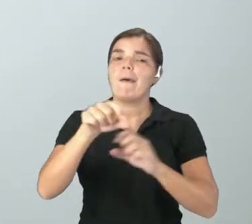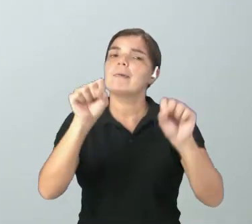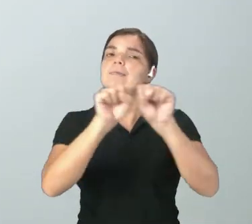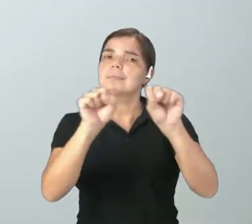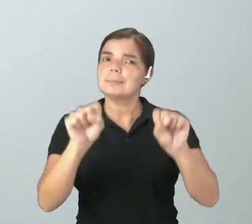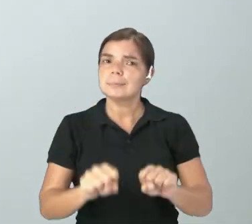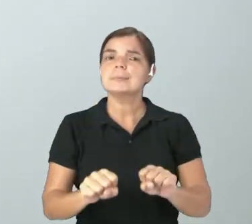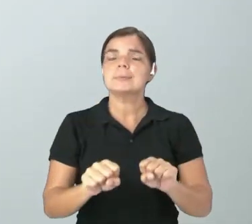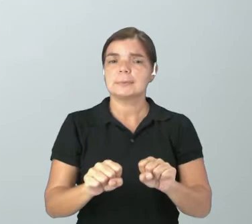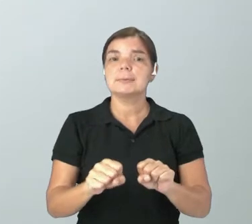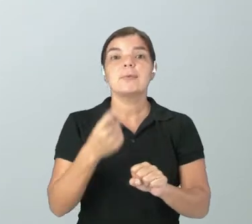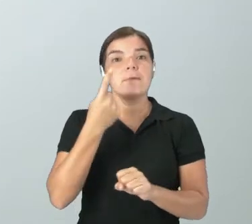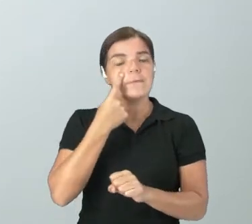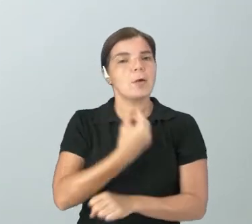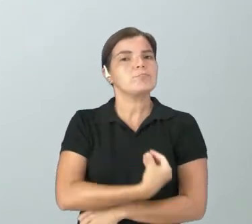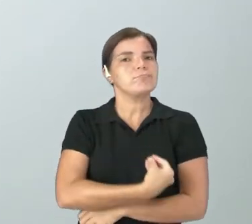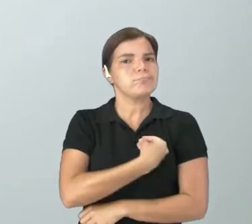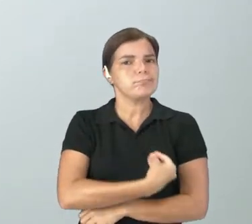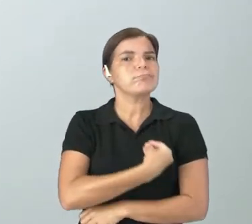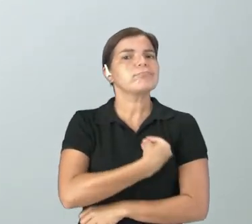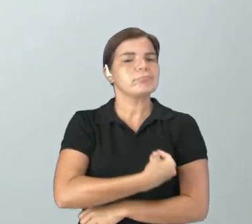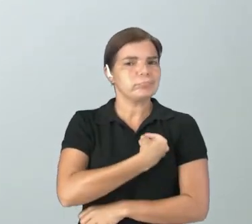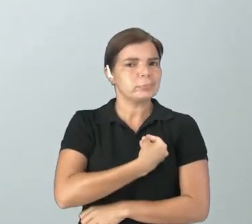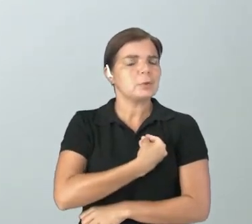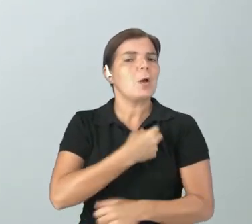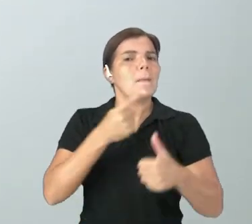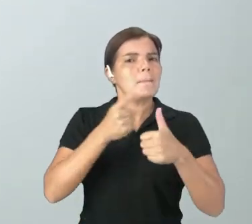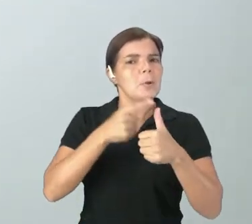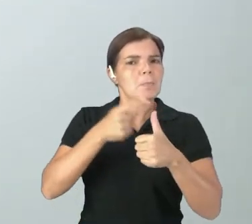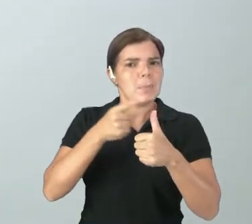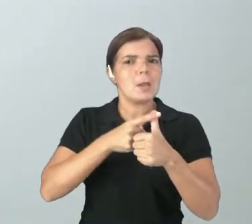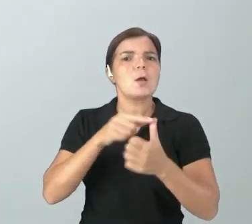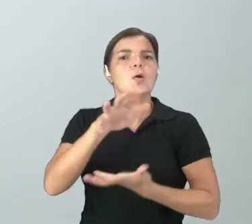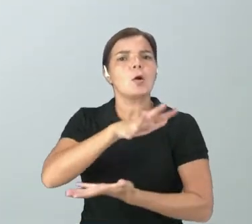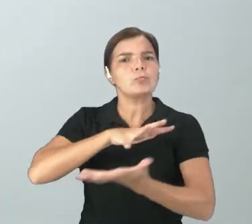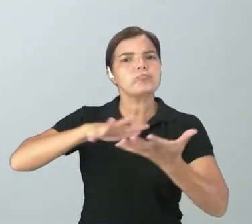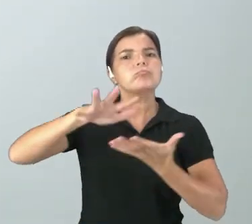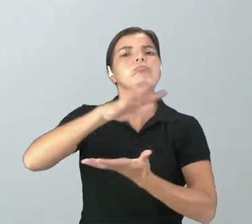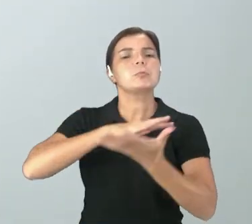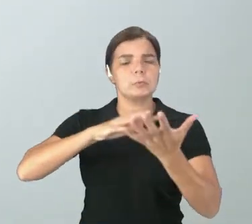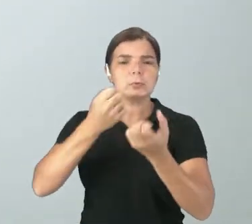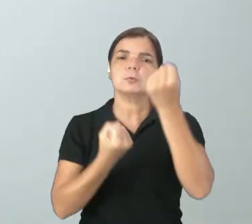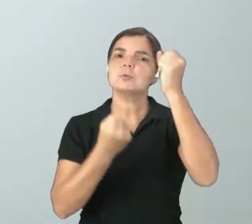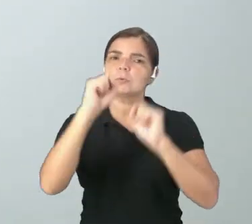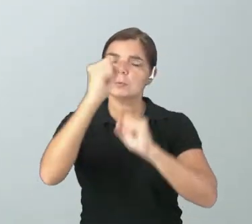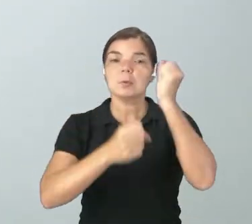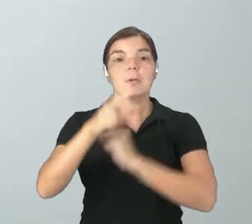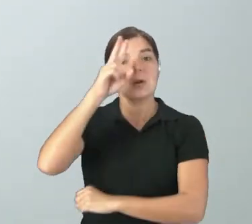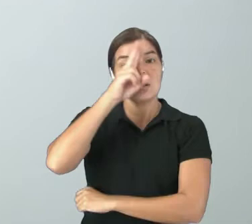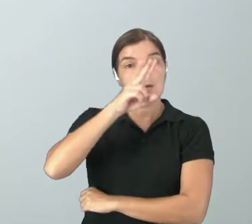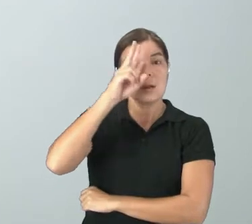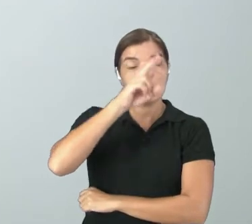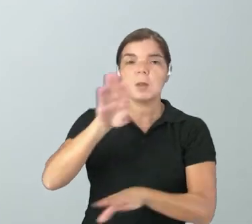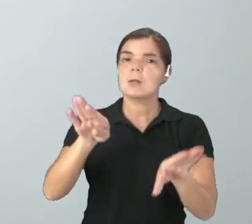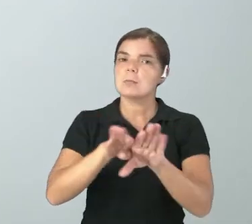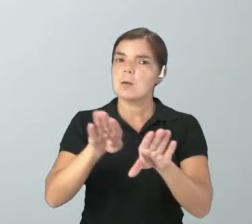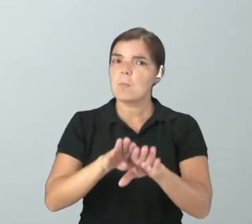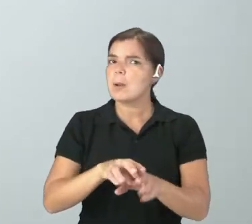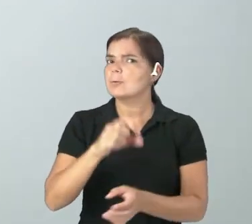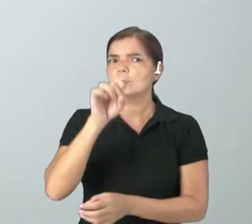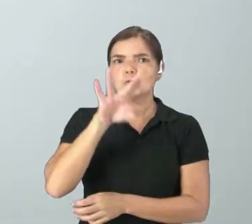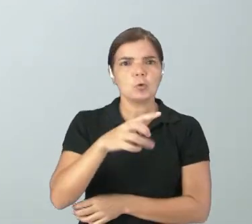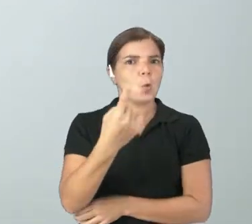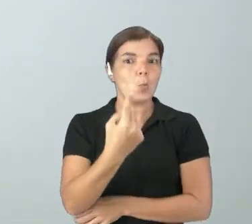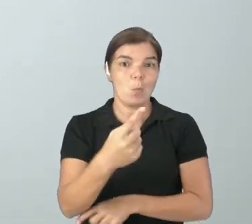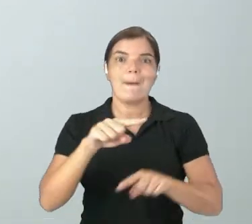um sistema que a gente passou a viver desde ali do processo da primeira Revolução Industrial, vocês lembram? E lembrem também que a gente não teve